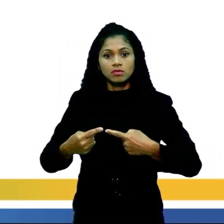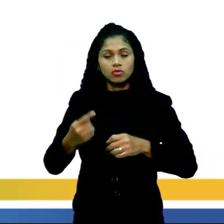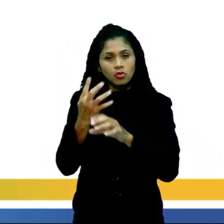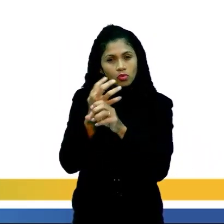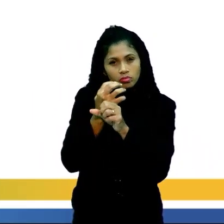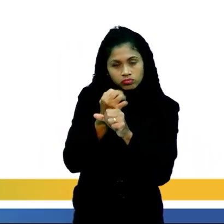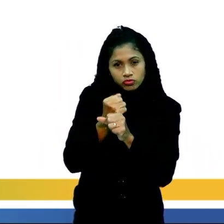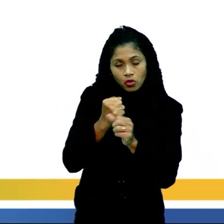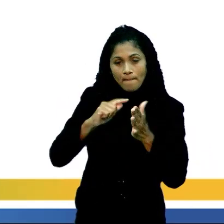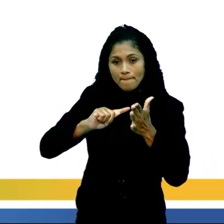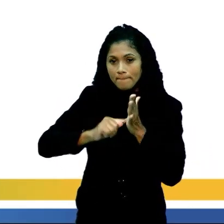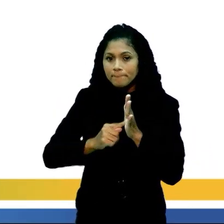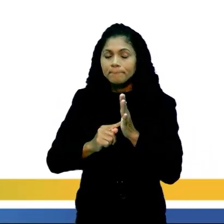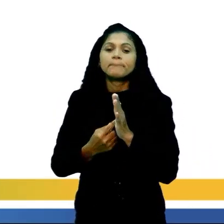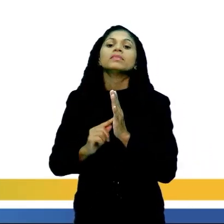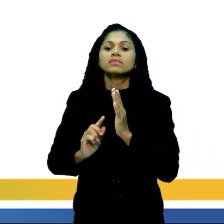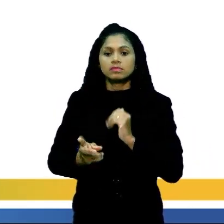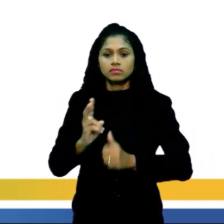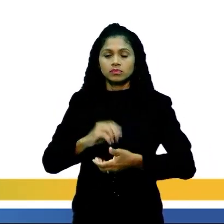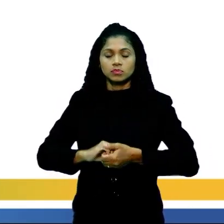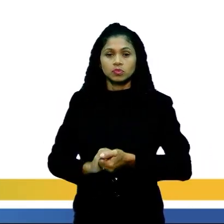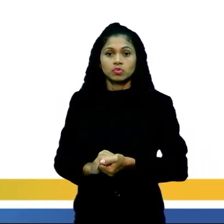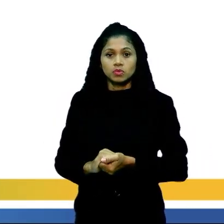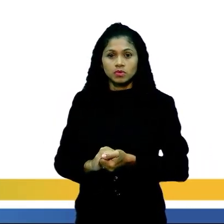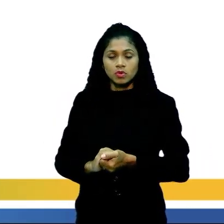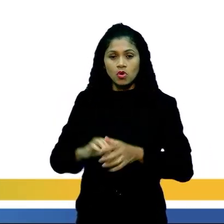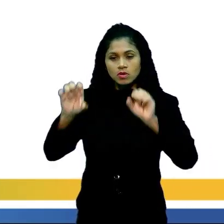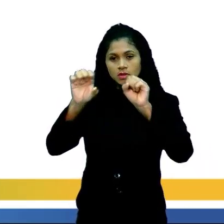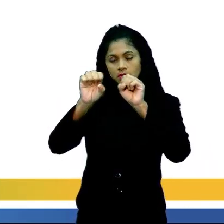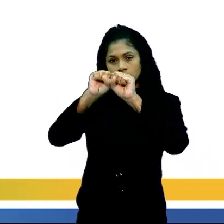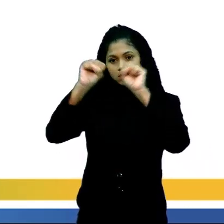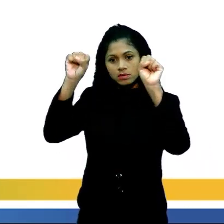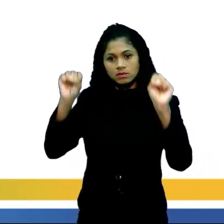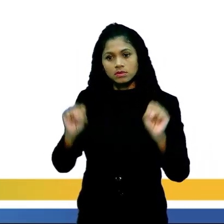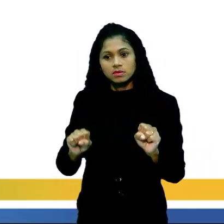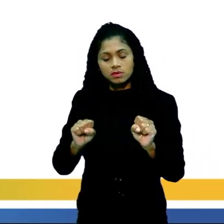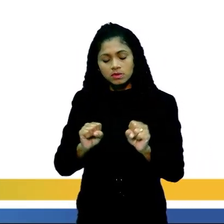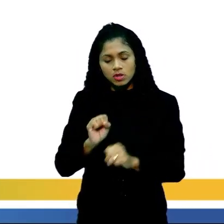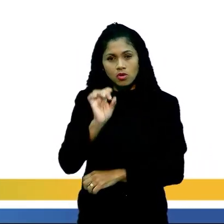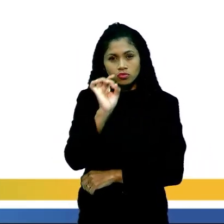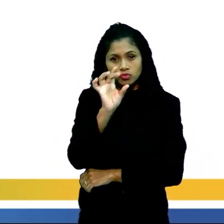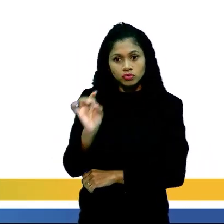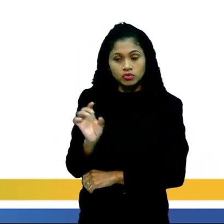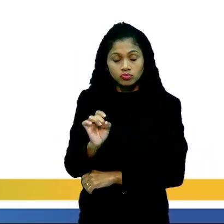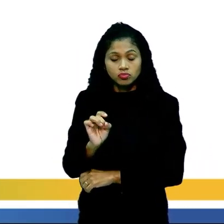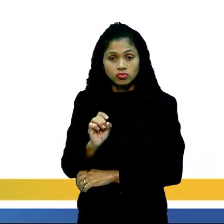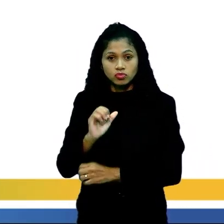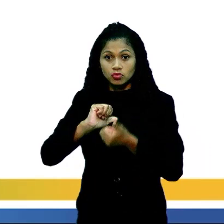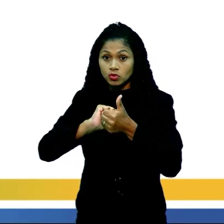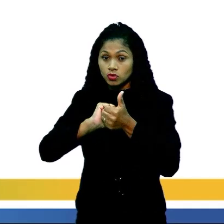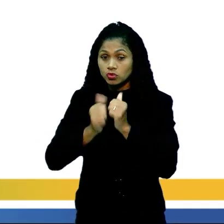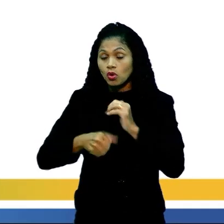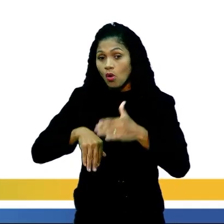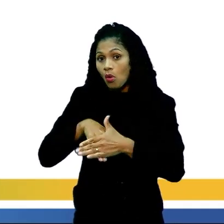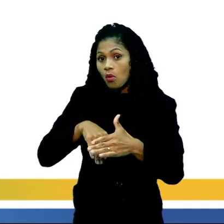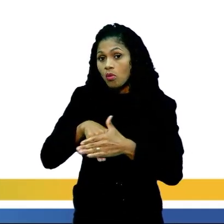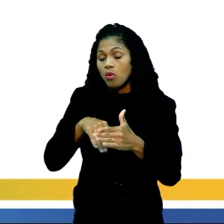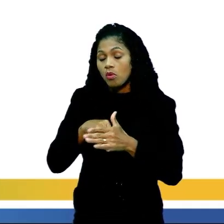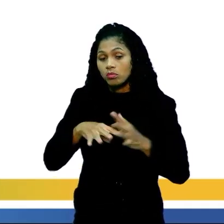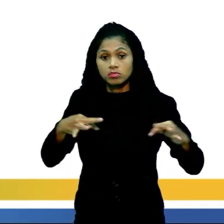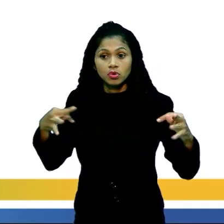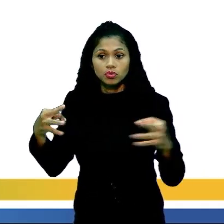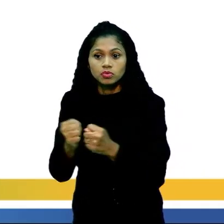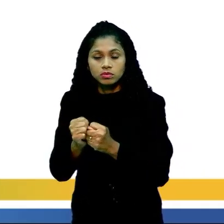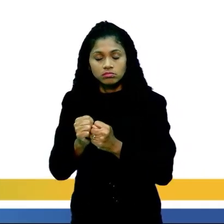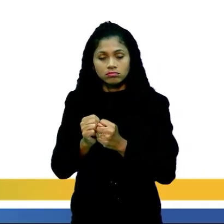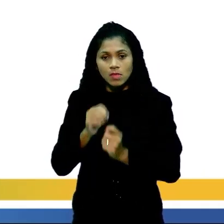sistema, cada time joga contra todos os demais times em 2 turnos. Isto é,